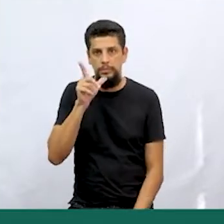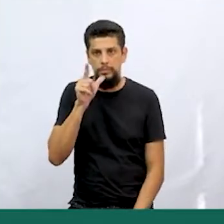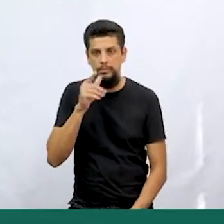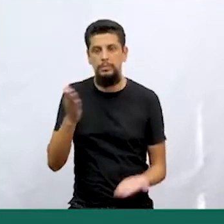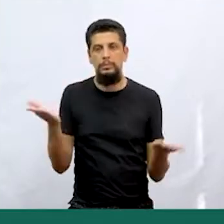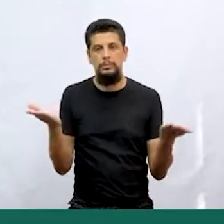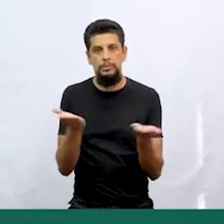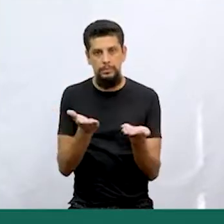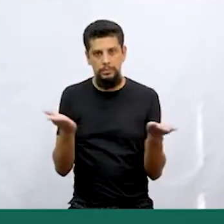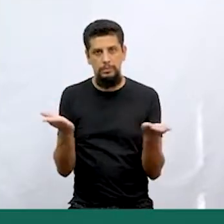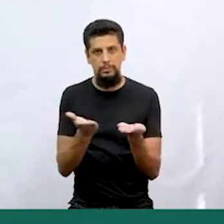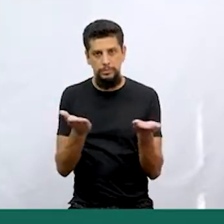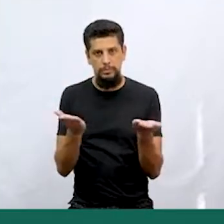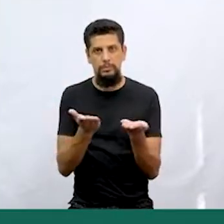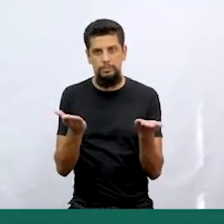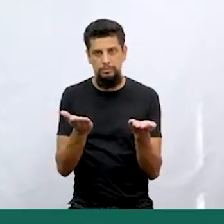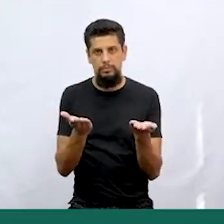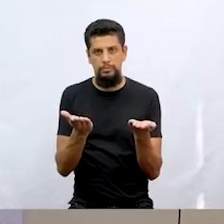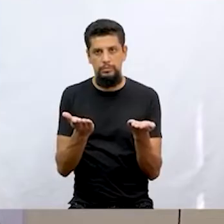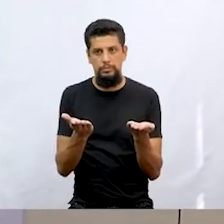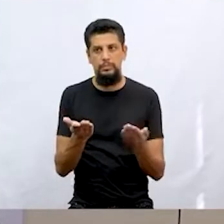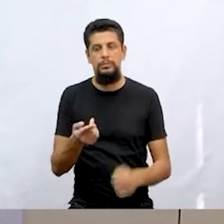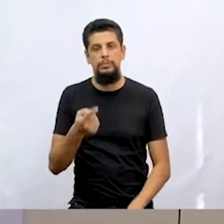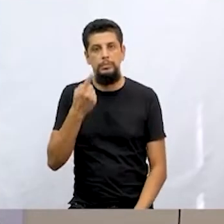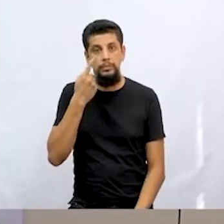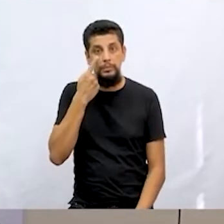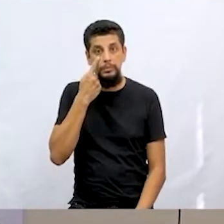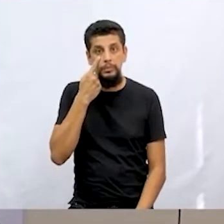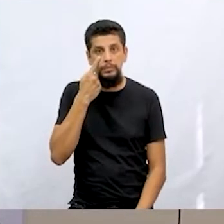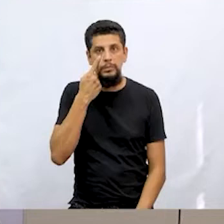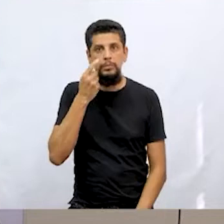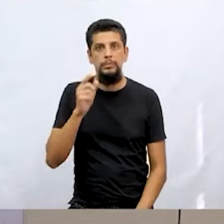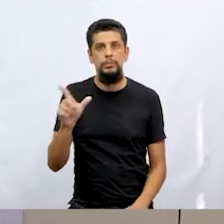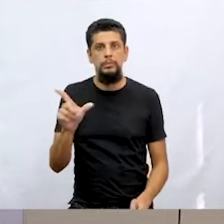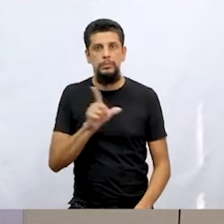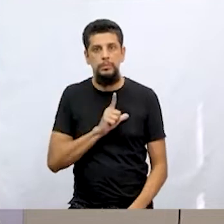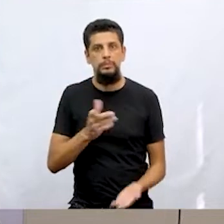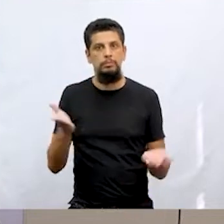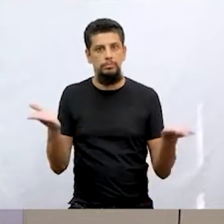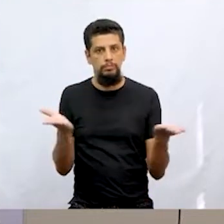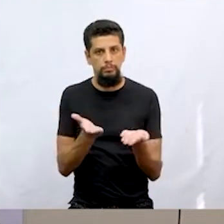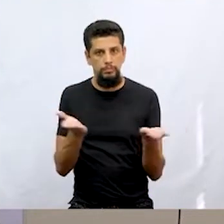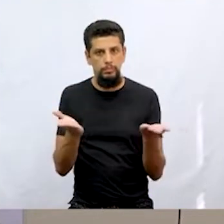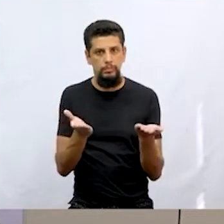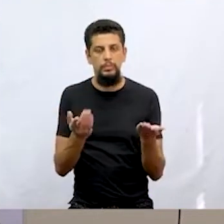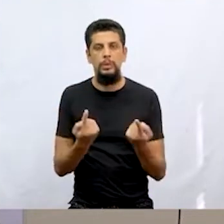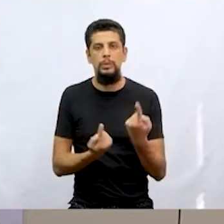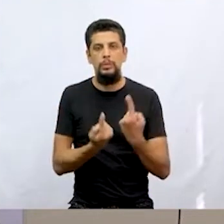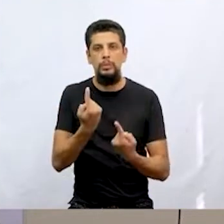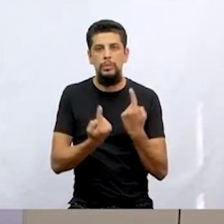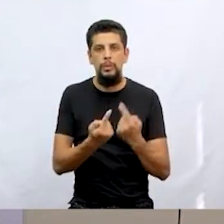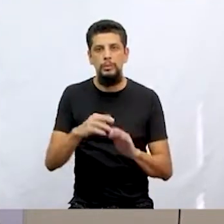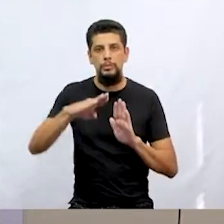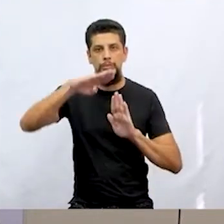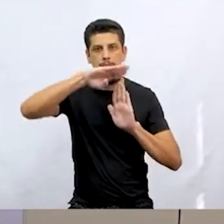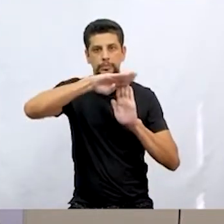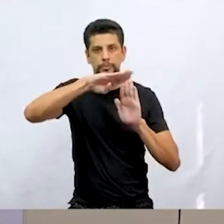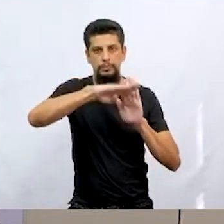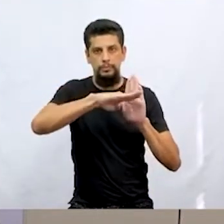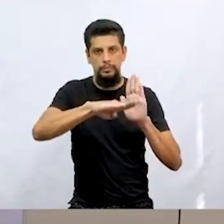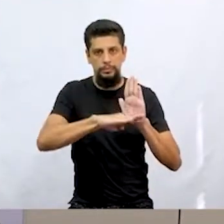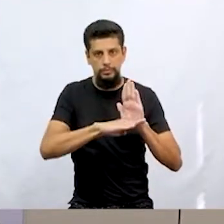Isso. Agora, depois dos avisos, nós vamos ver o que planejamos para hoje. Qual que foi a vai ser a nossa